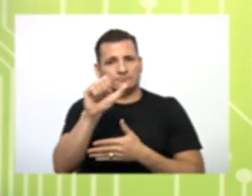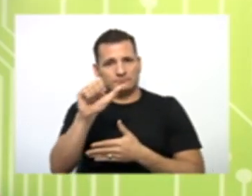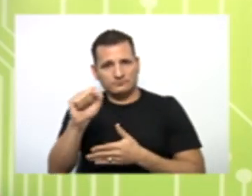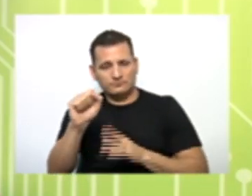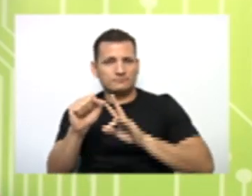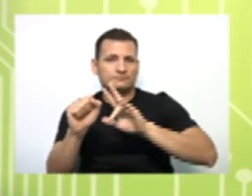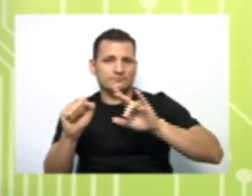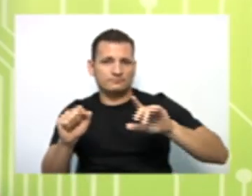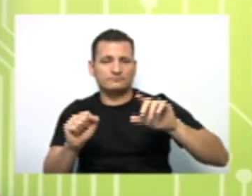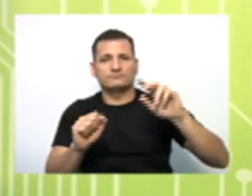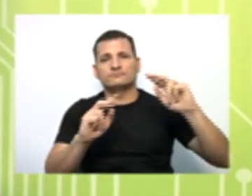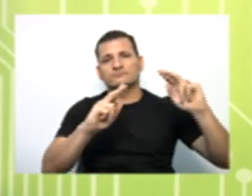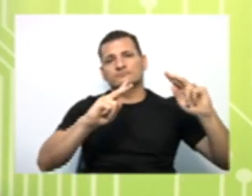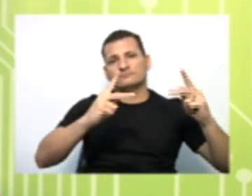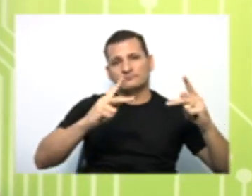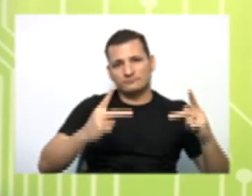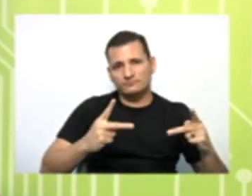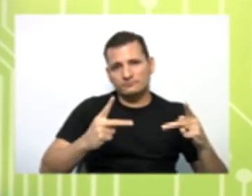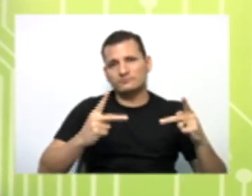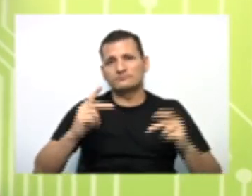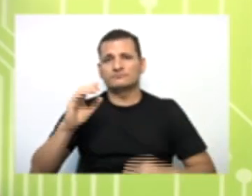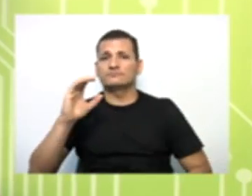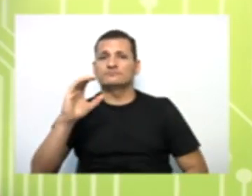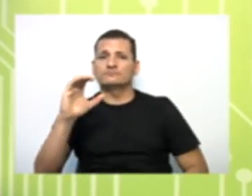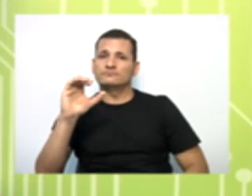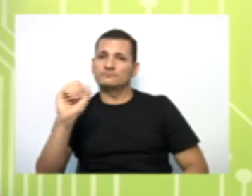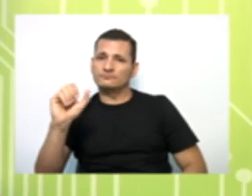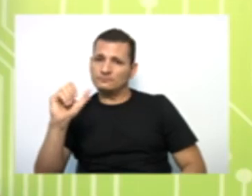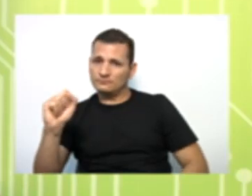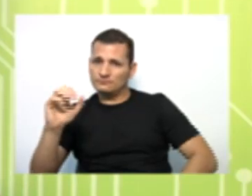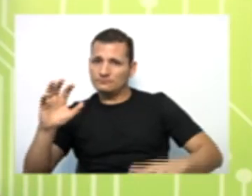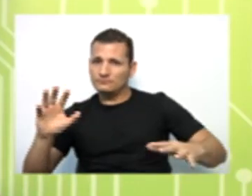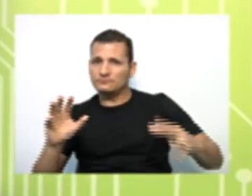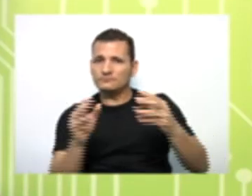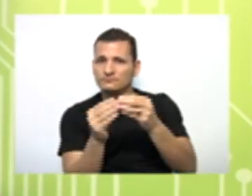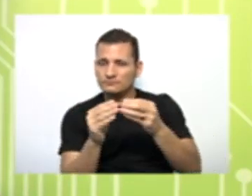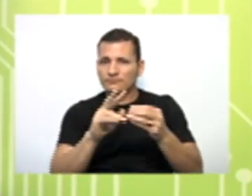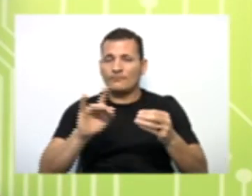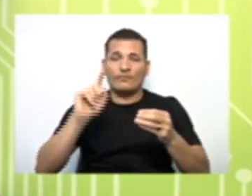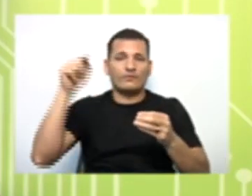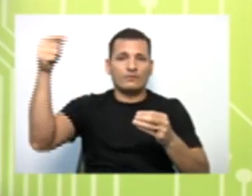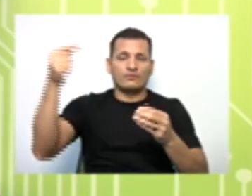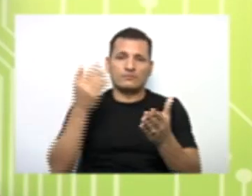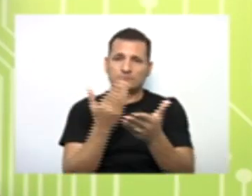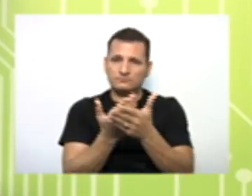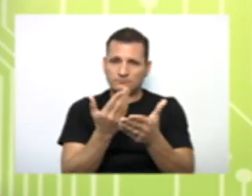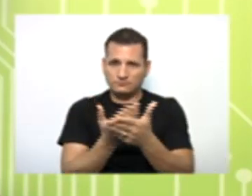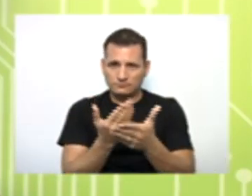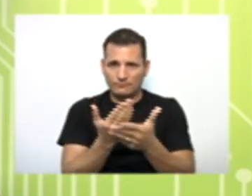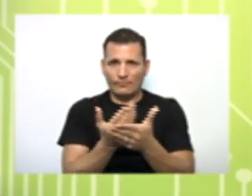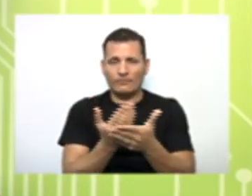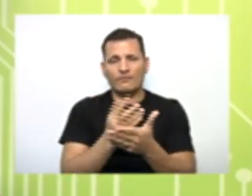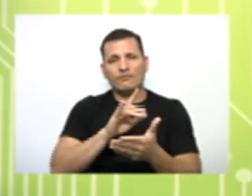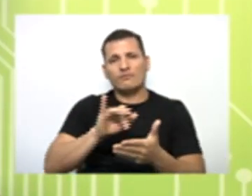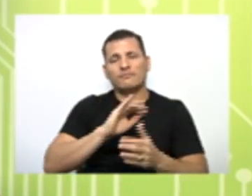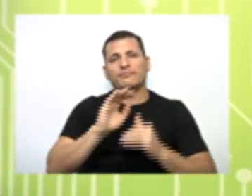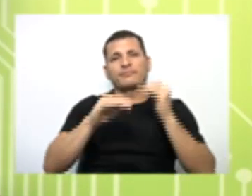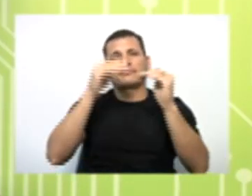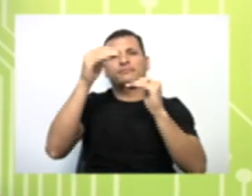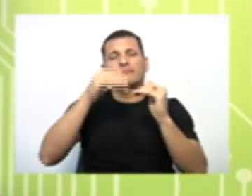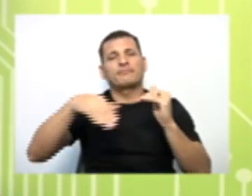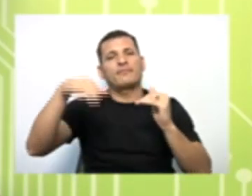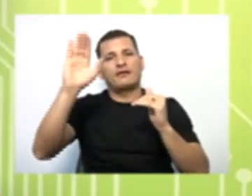unir HTML e CSS. Na próxima aula, a gente vai dar uma evoluída nas